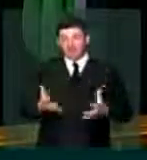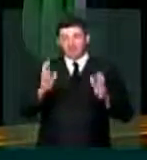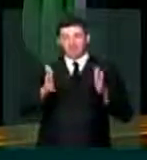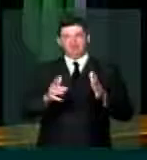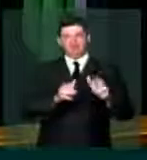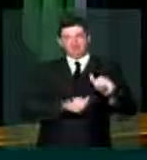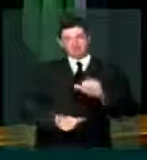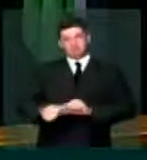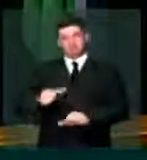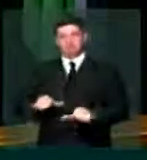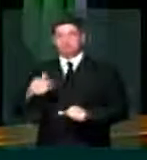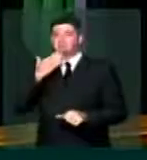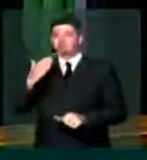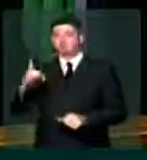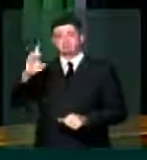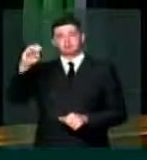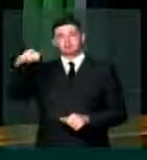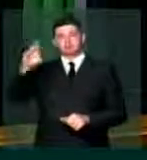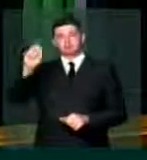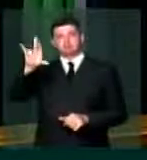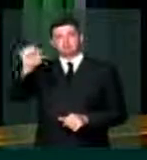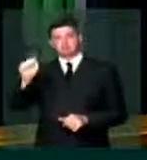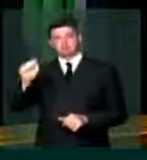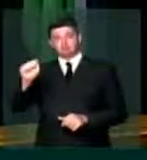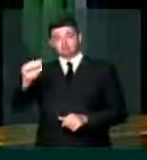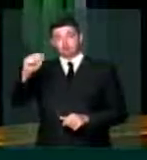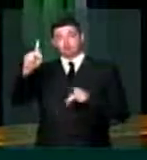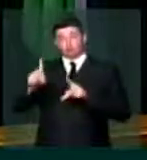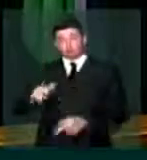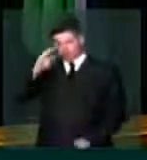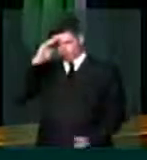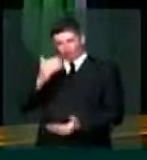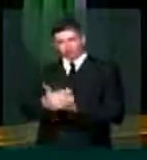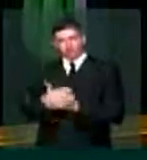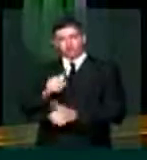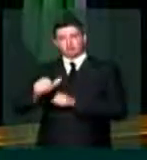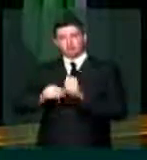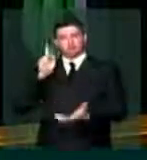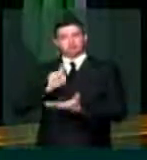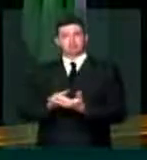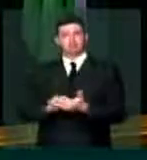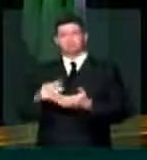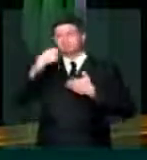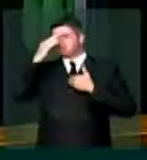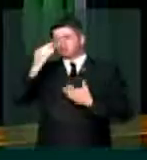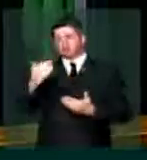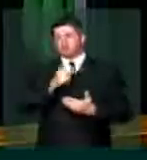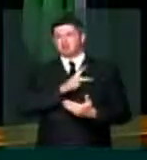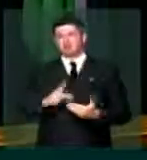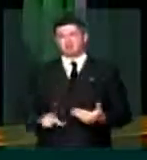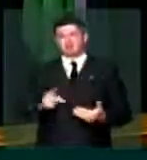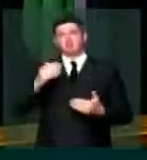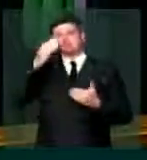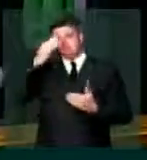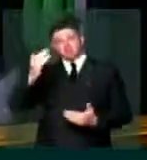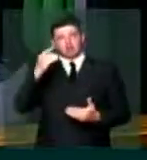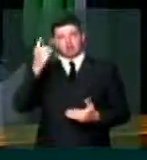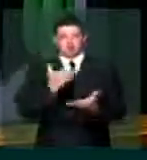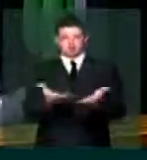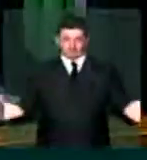brasileira para um governo democrático, de confiança da população e de mudança efetiva. Muito obrigado, senhor presidente, senhores